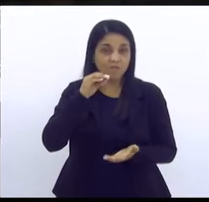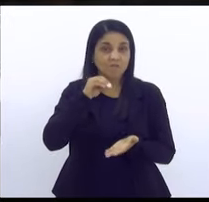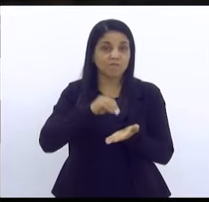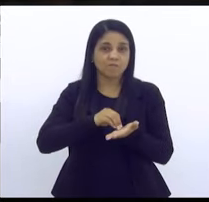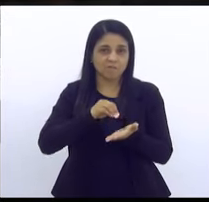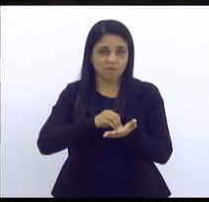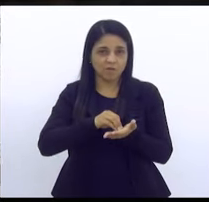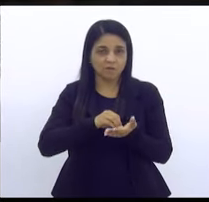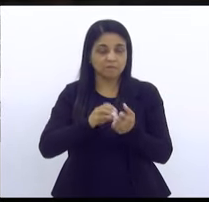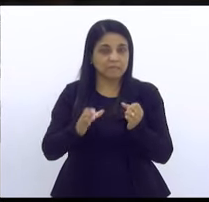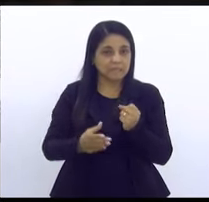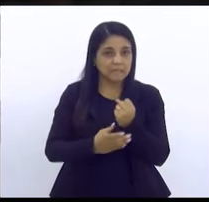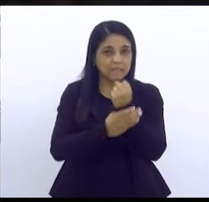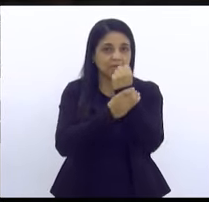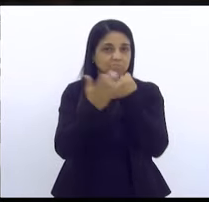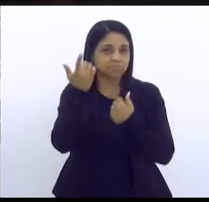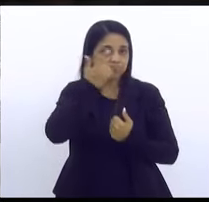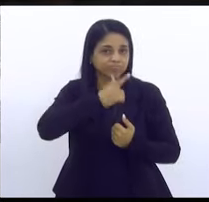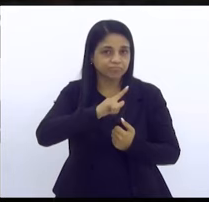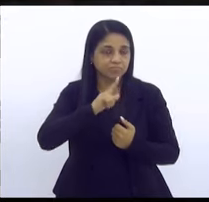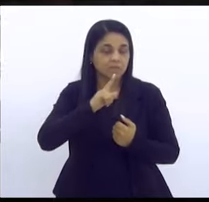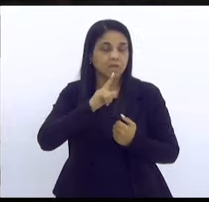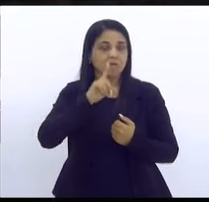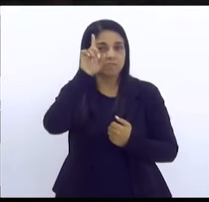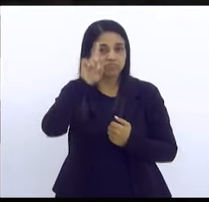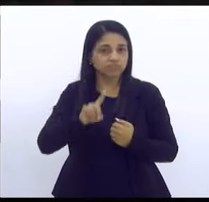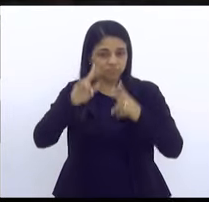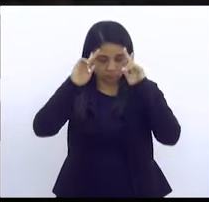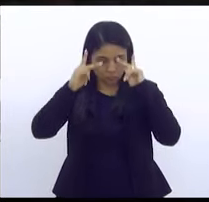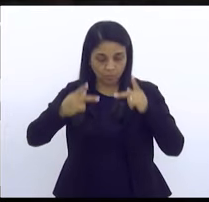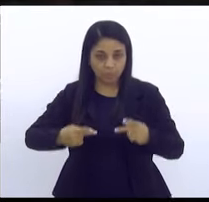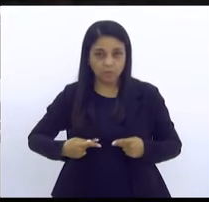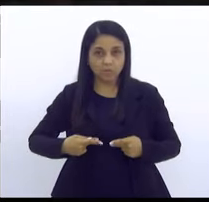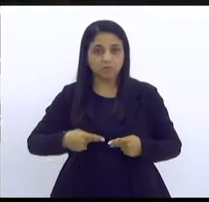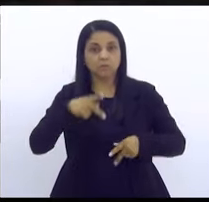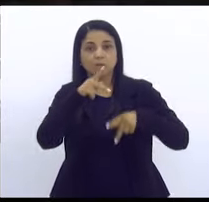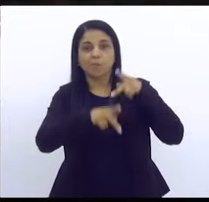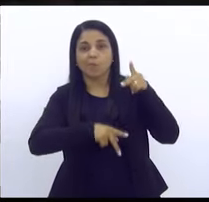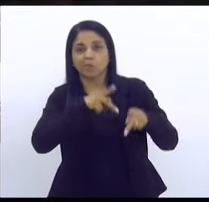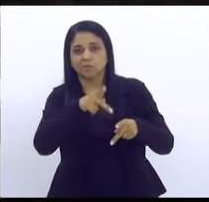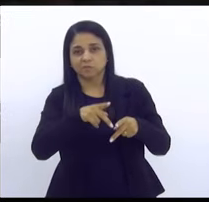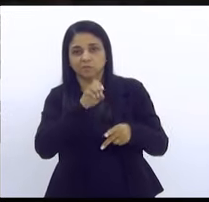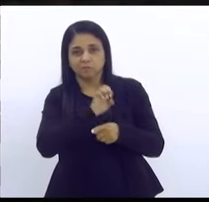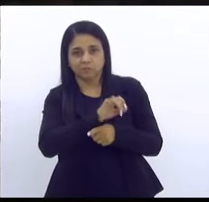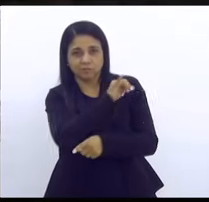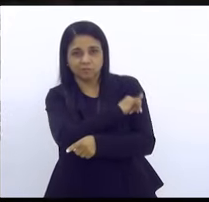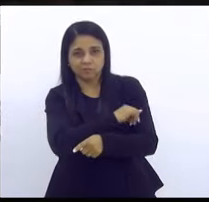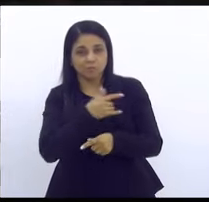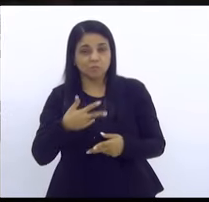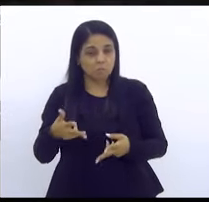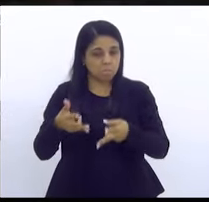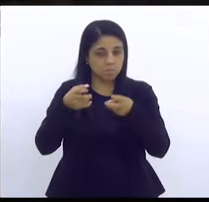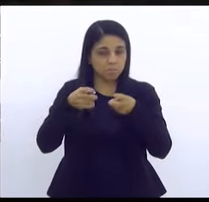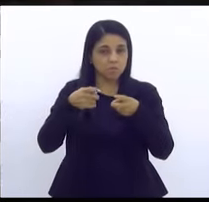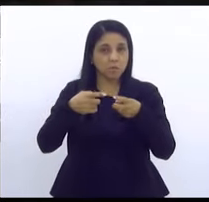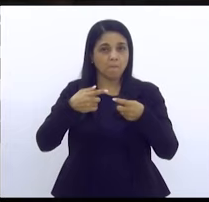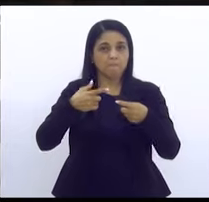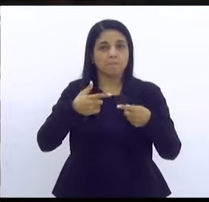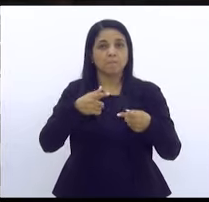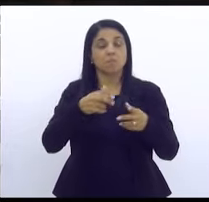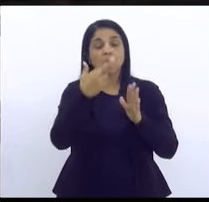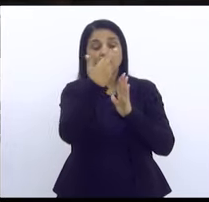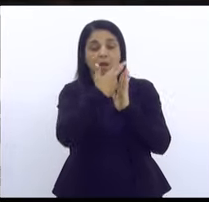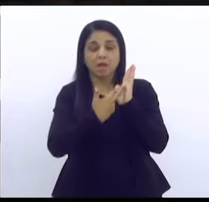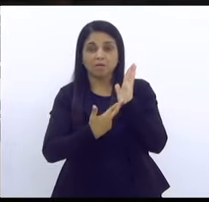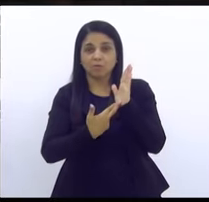a dignidade humana da população do estado do Rio de Janeiro. A gente viu aí o Fogo Cruzado lançando um relatório